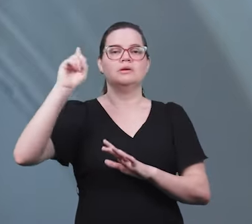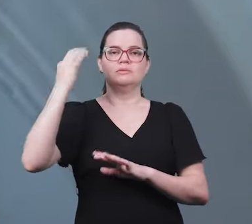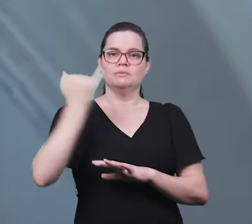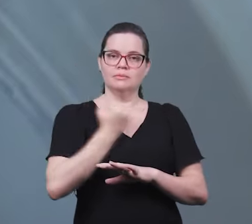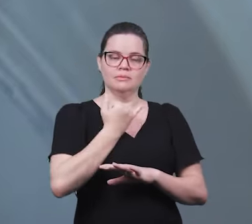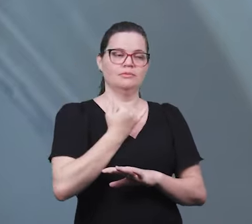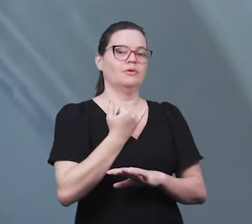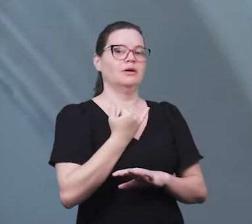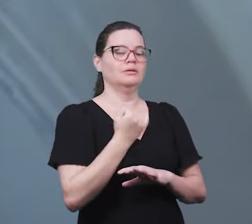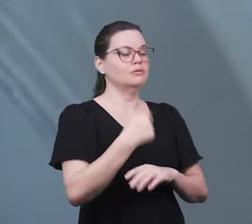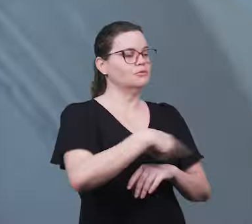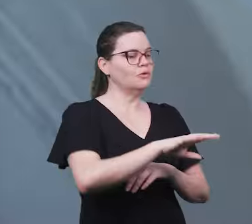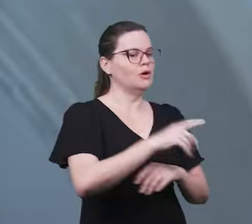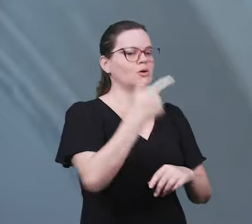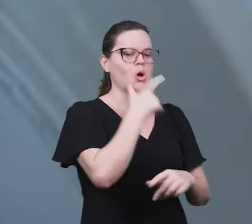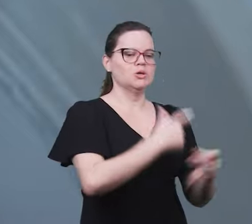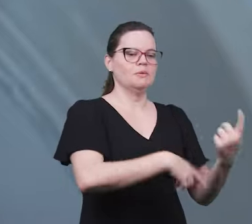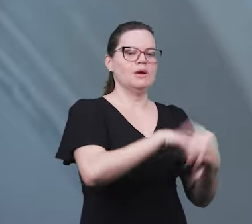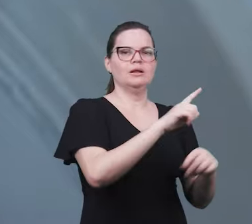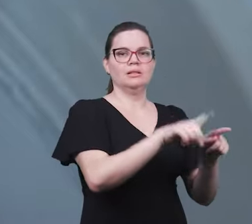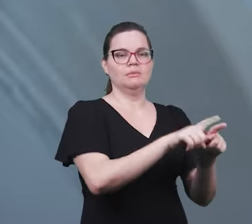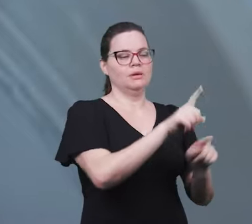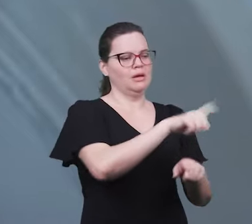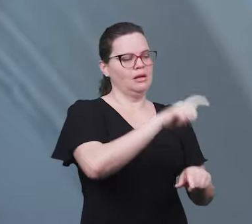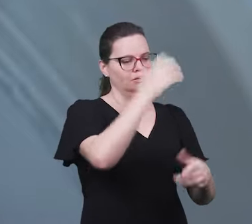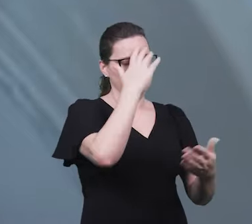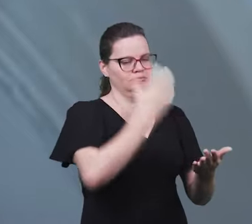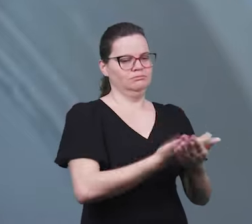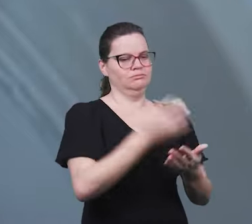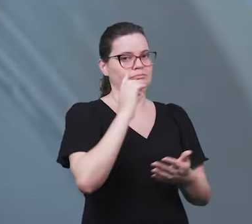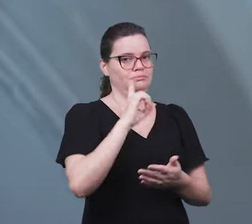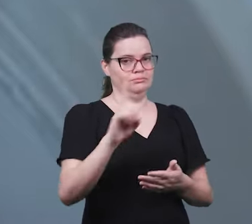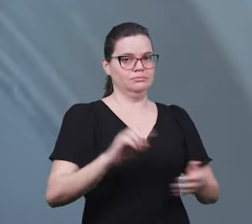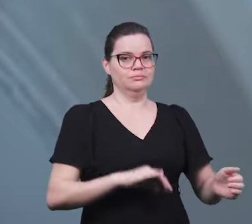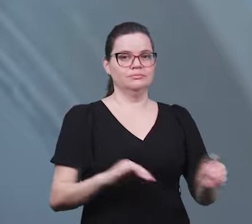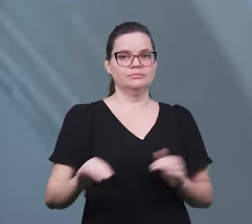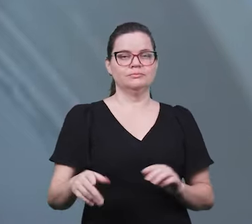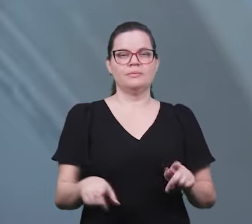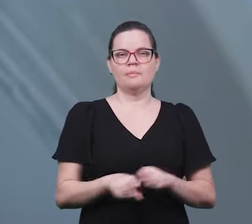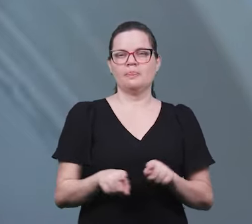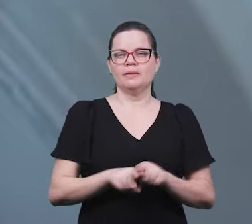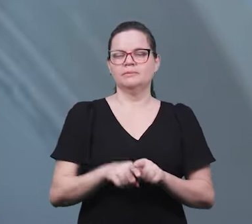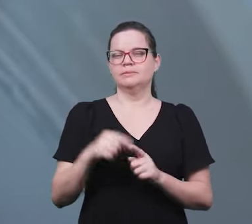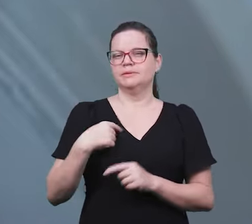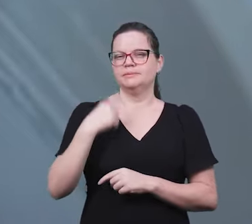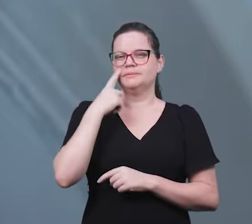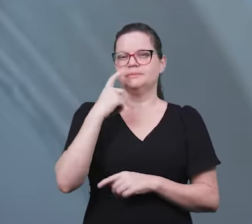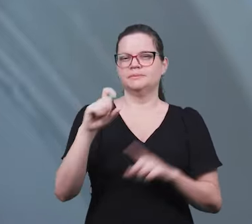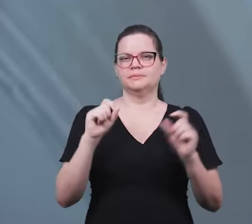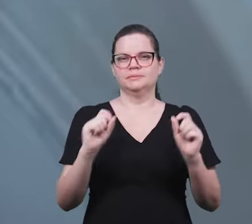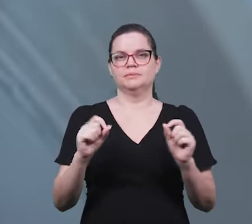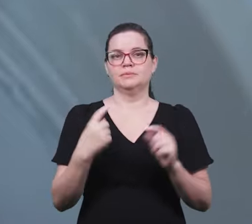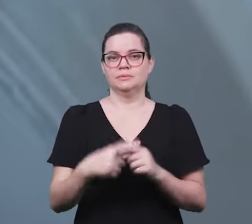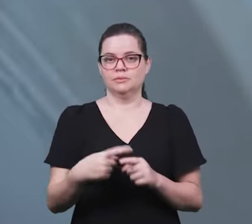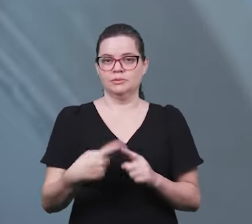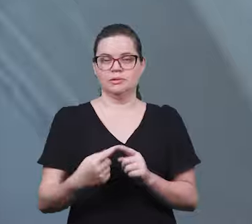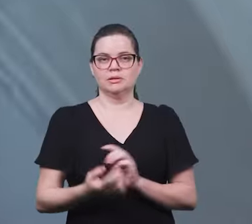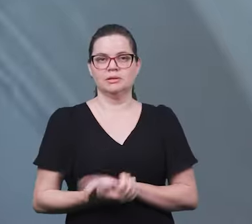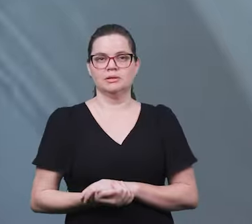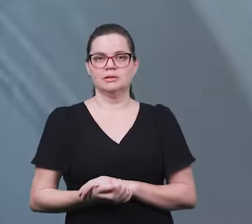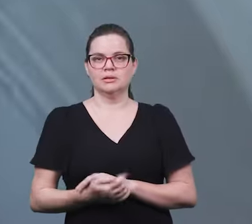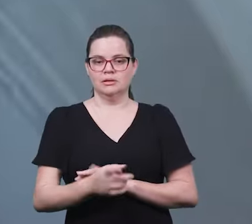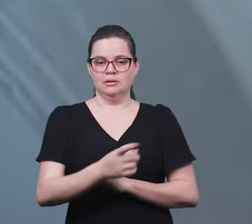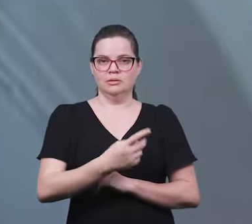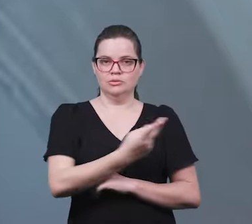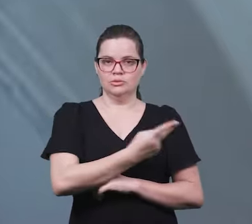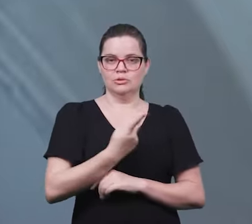seria replicada. E aqui, pastor, é interessante que eles se mantiveram juntos. Eles estiveram juntos a todo